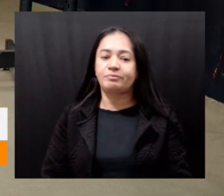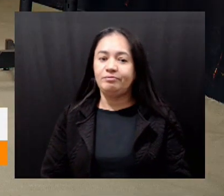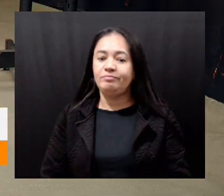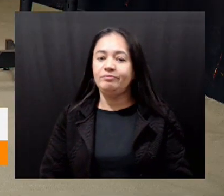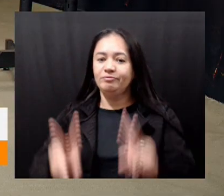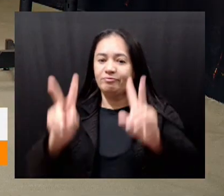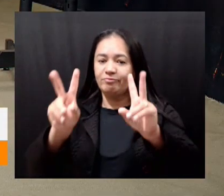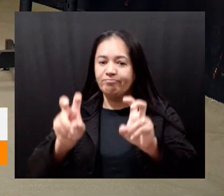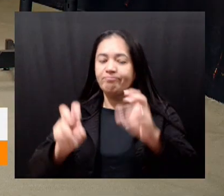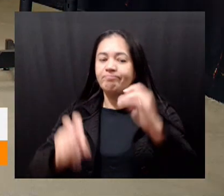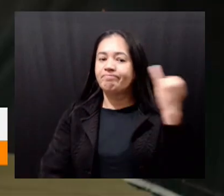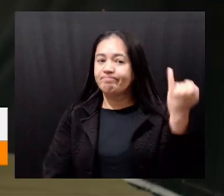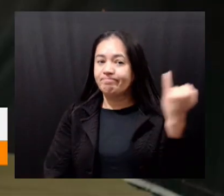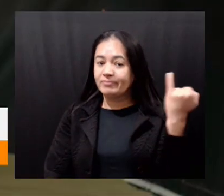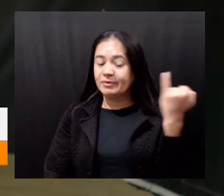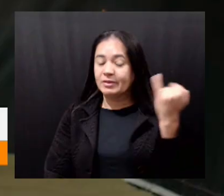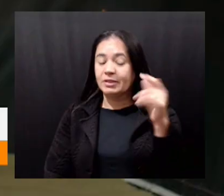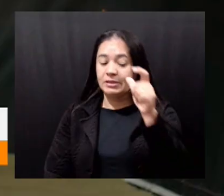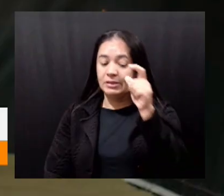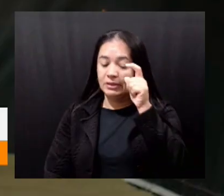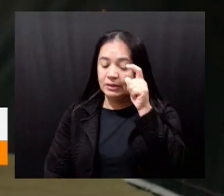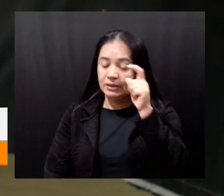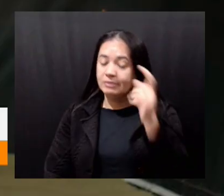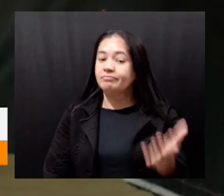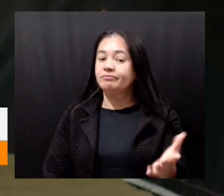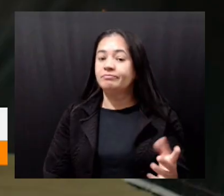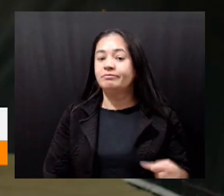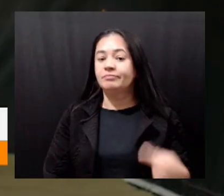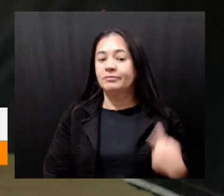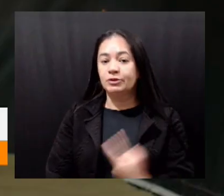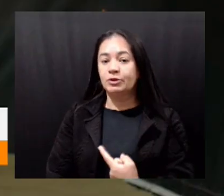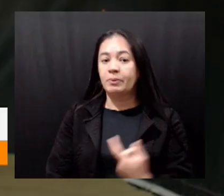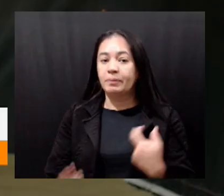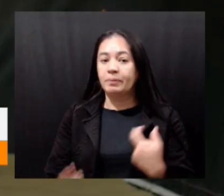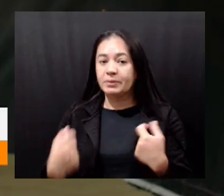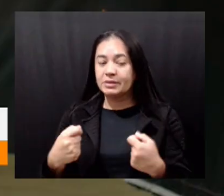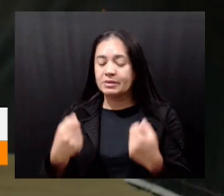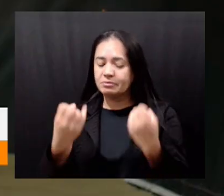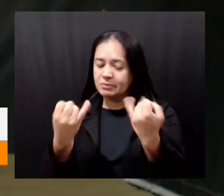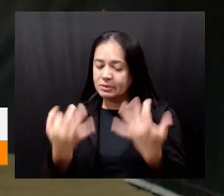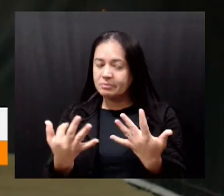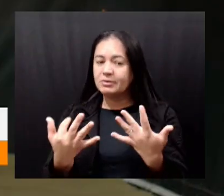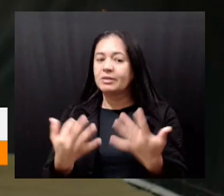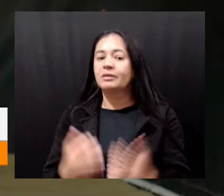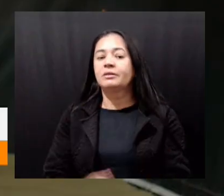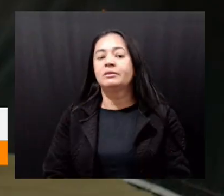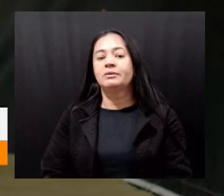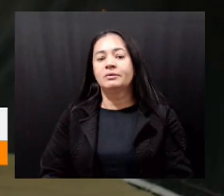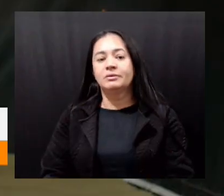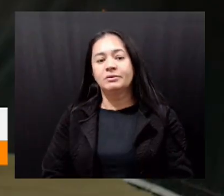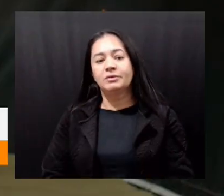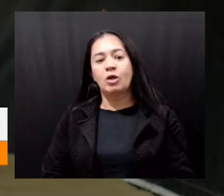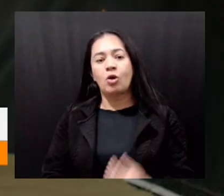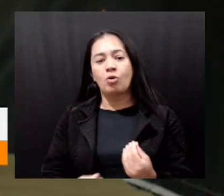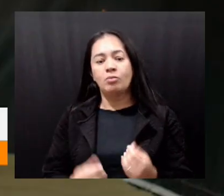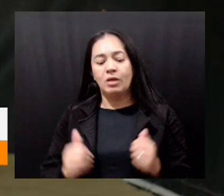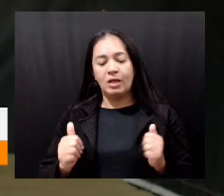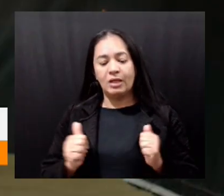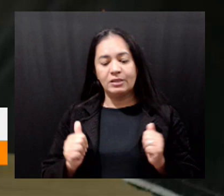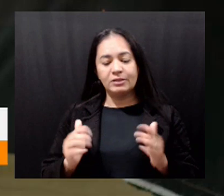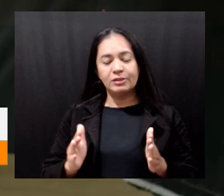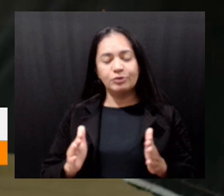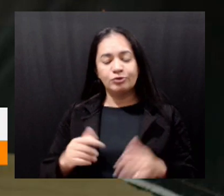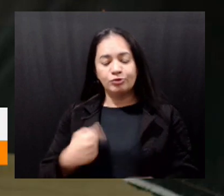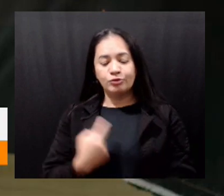interessante, muito importante, que a gente precisa falar sobre, né? Falar sobre as reações, né, do nosso corpo, do